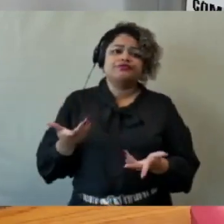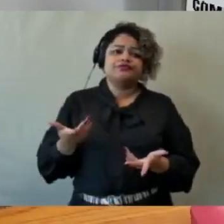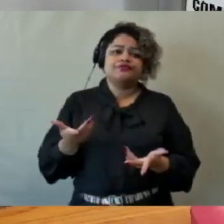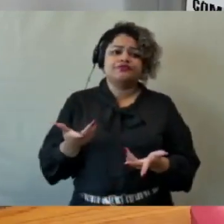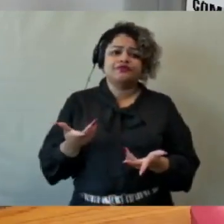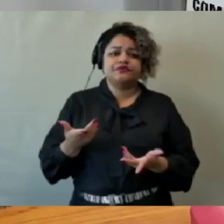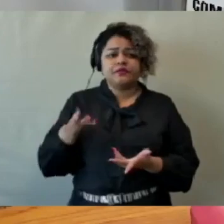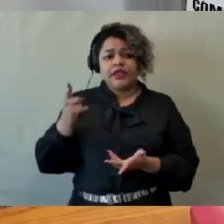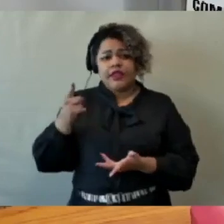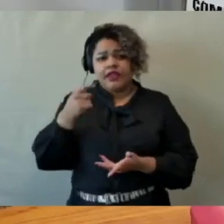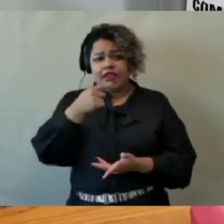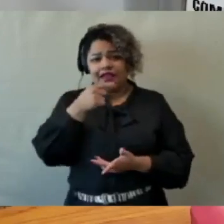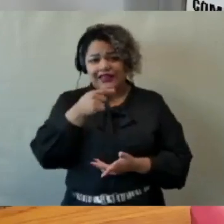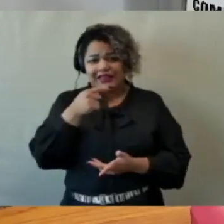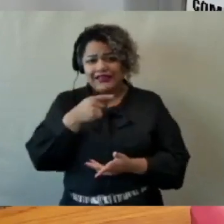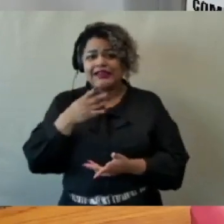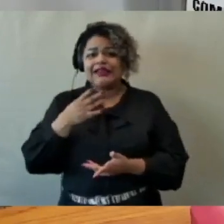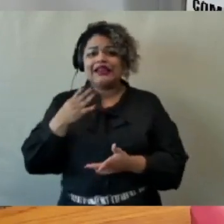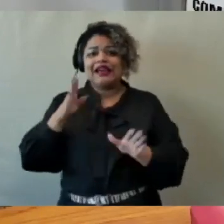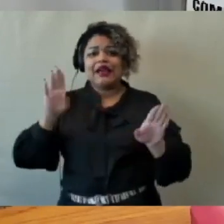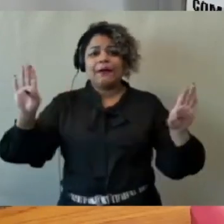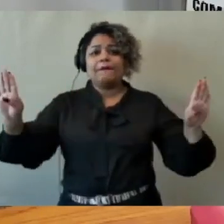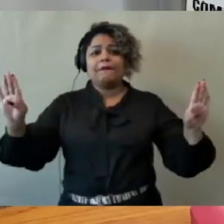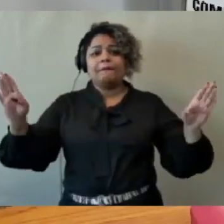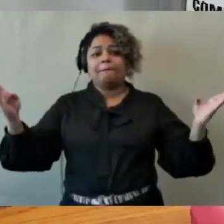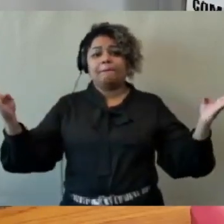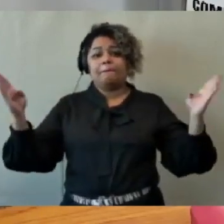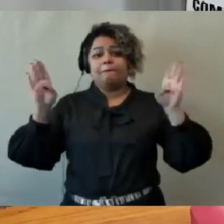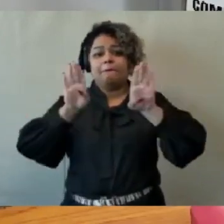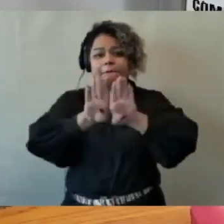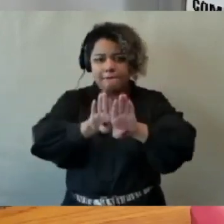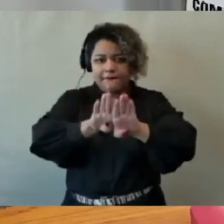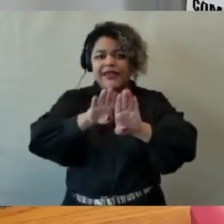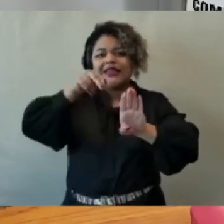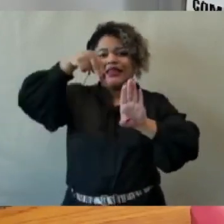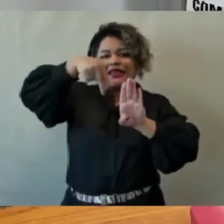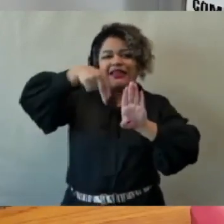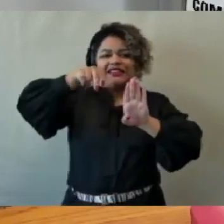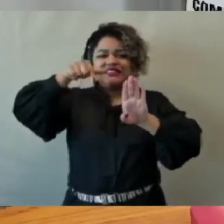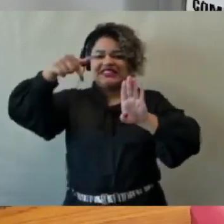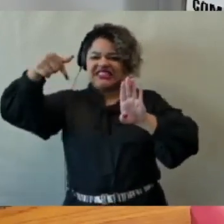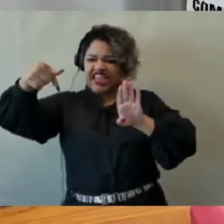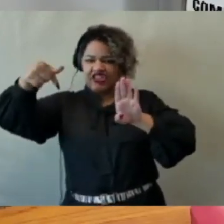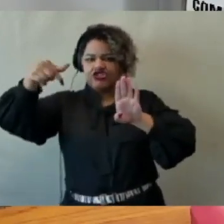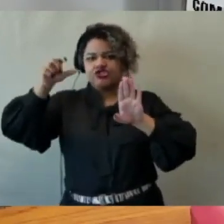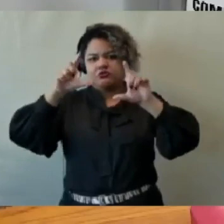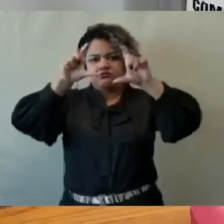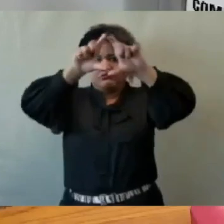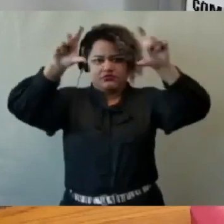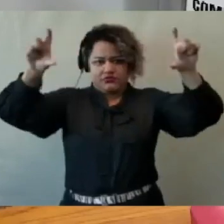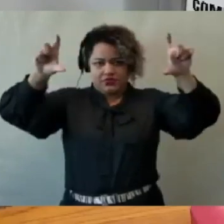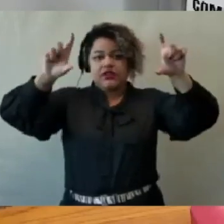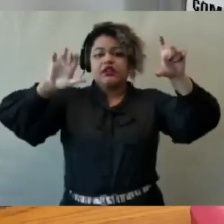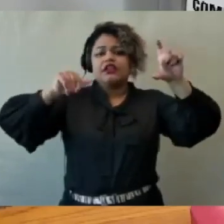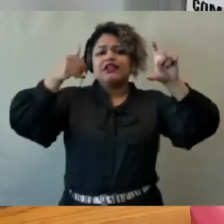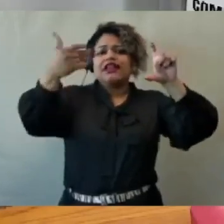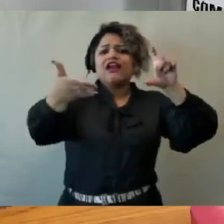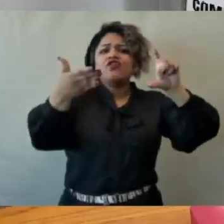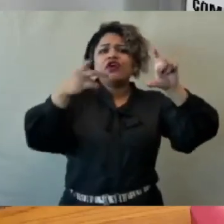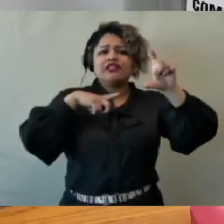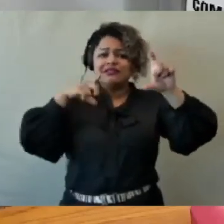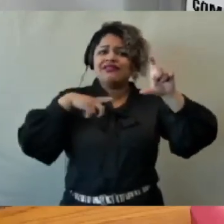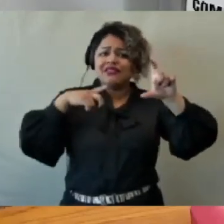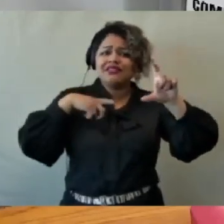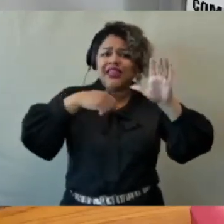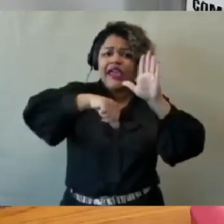um portão com uma placa M7 e esse portão tem que ficar aberto o tempo todo, sendo que lá fora tem criminalidade e